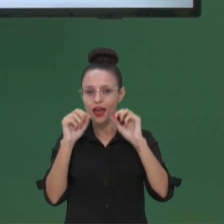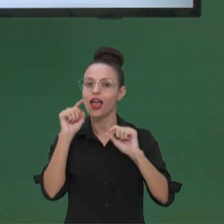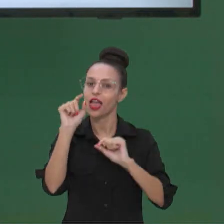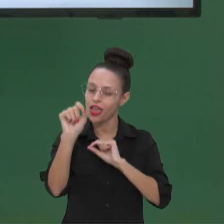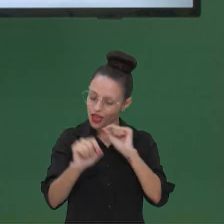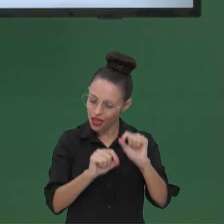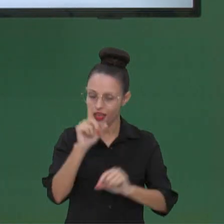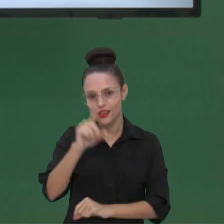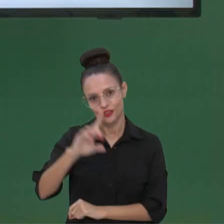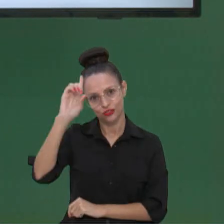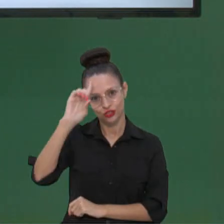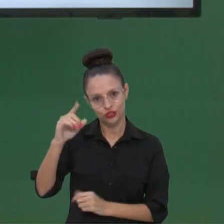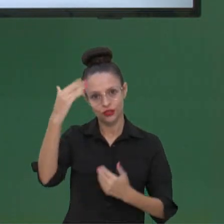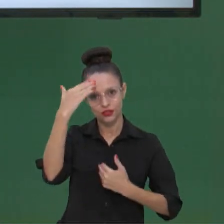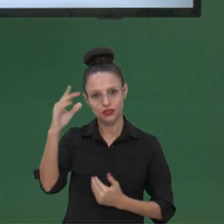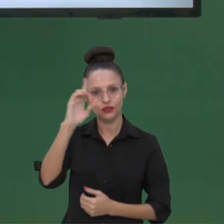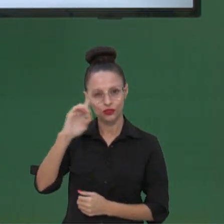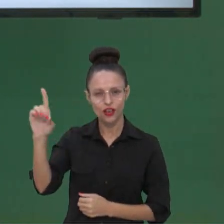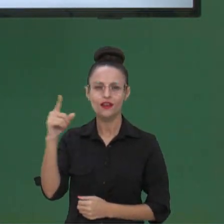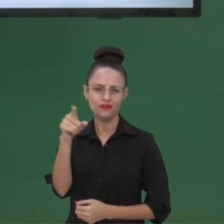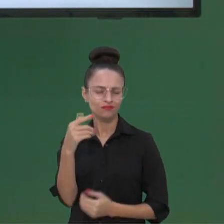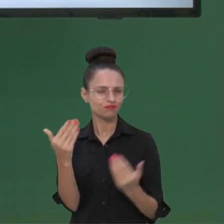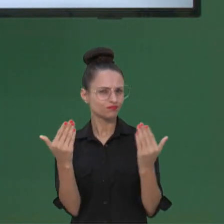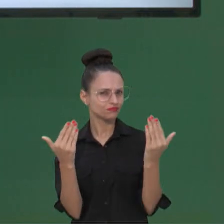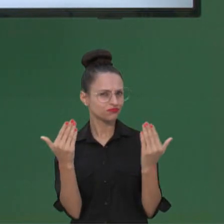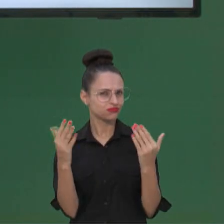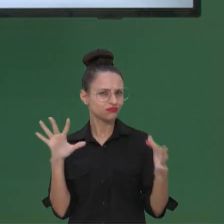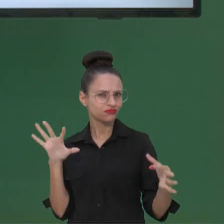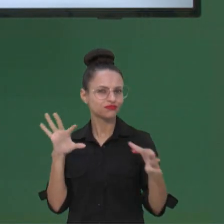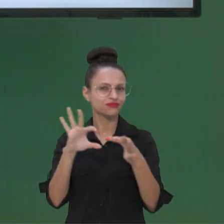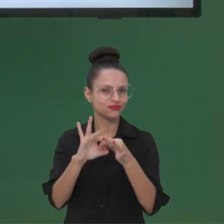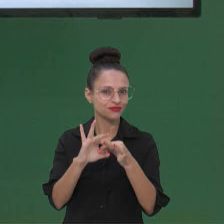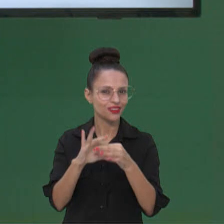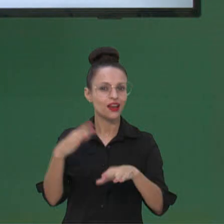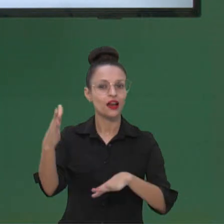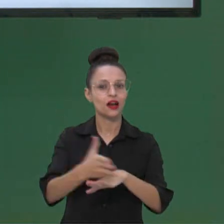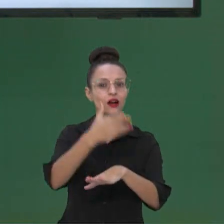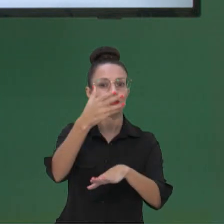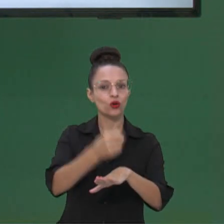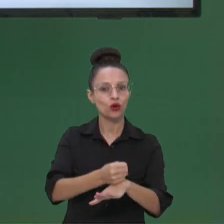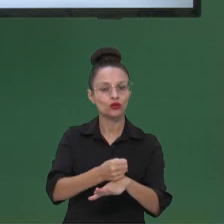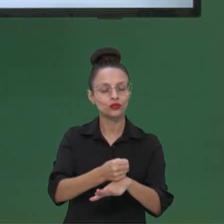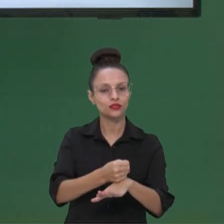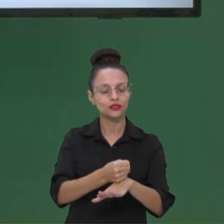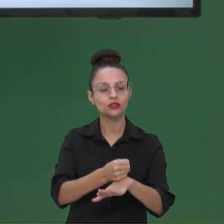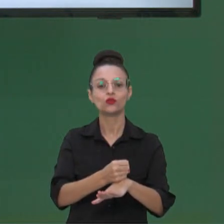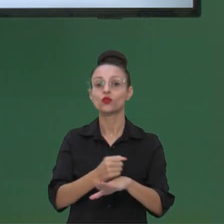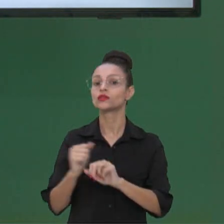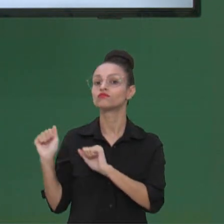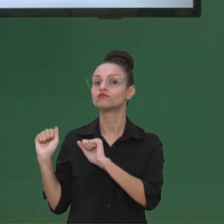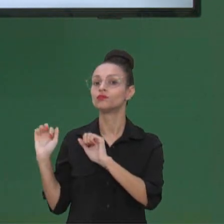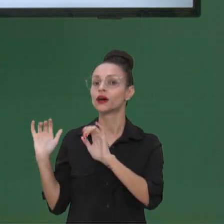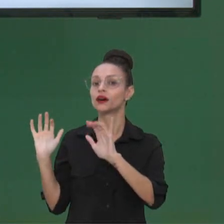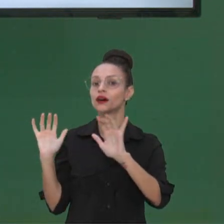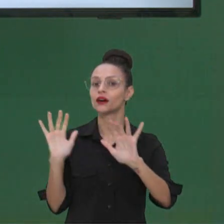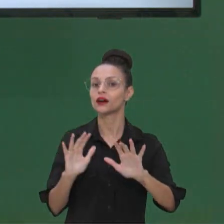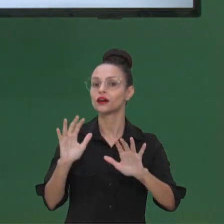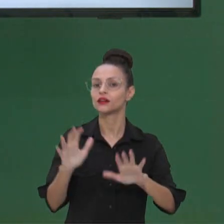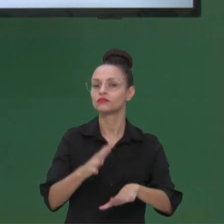de Graças. Reparou como tem tudo a ver com a colonização, com essa chegada dos colonos ingleses na